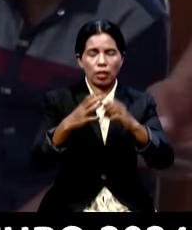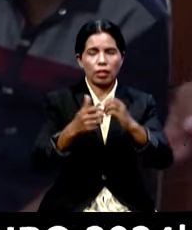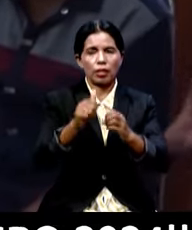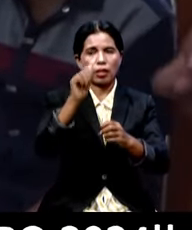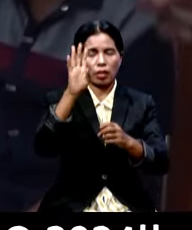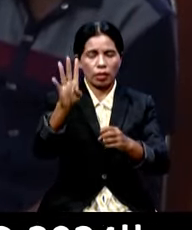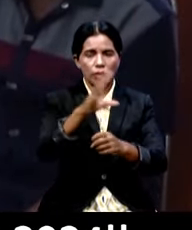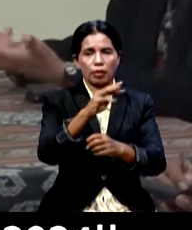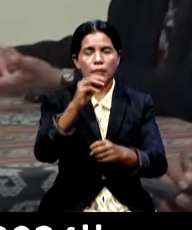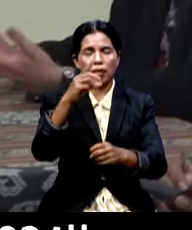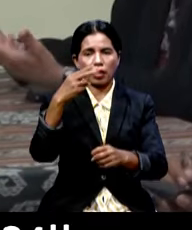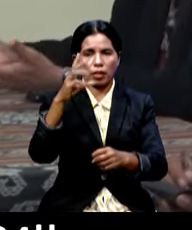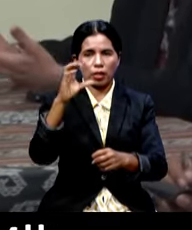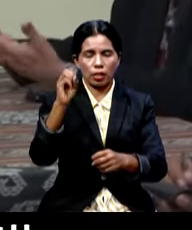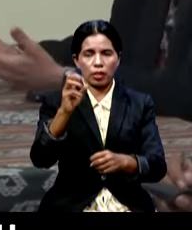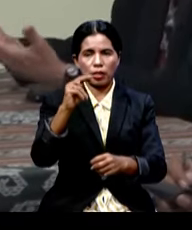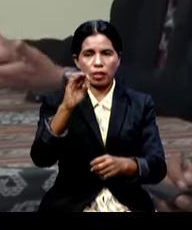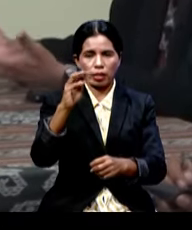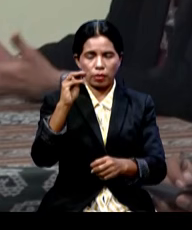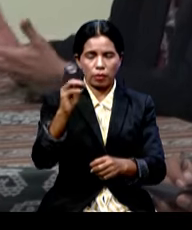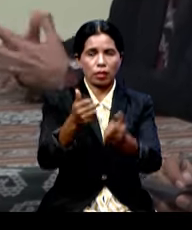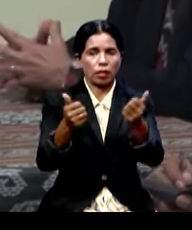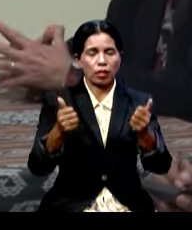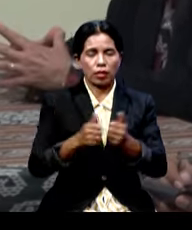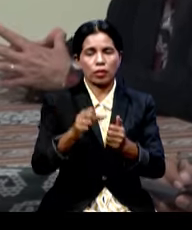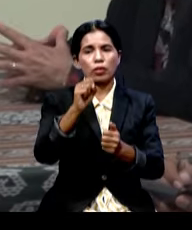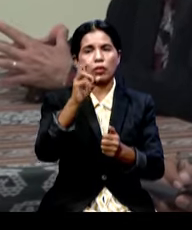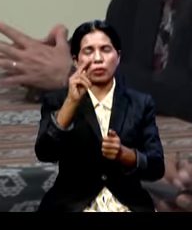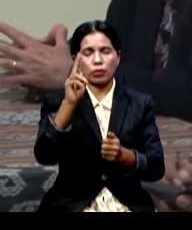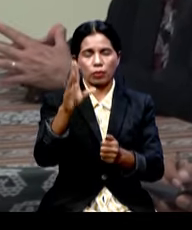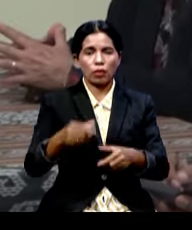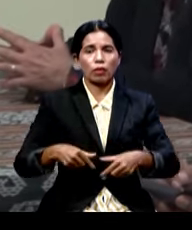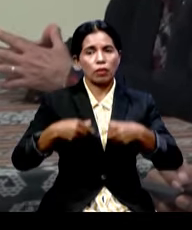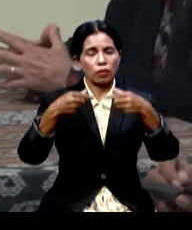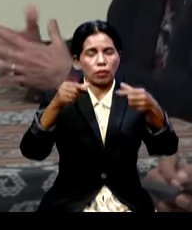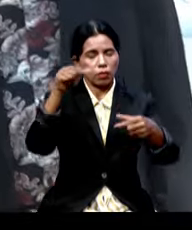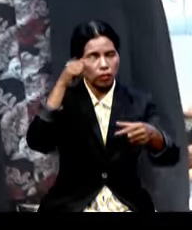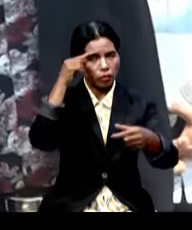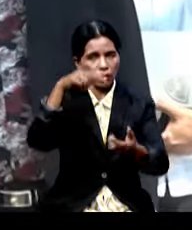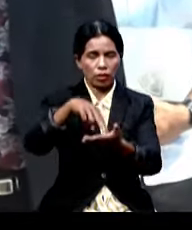aldea Makelap, Hauboni, Nimun, no aldea Ulas, suku Taiboko, entrega ba governo,